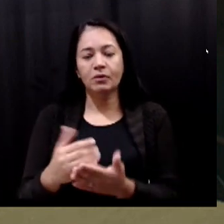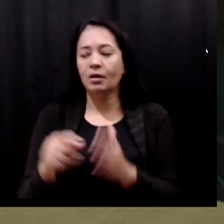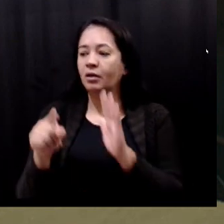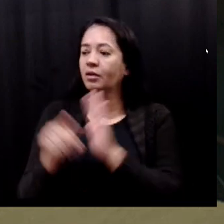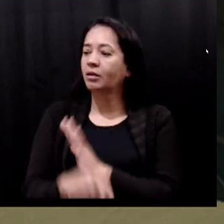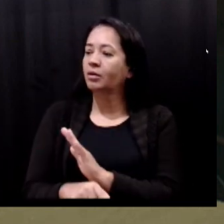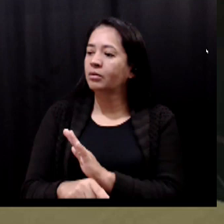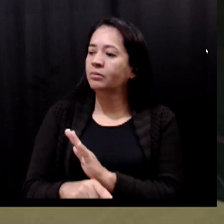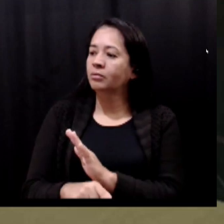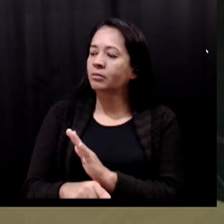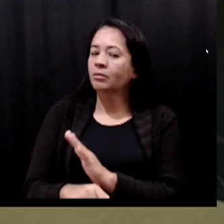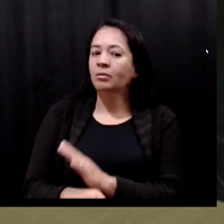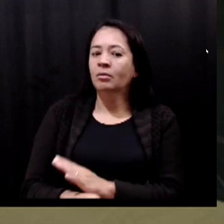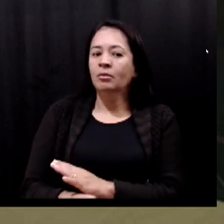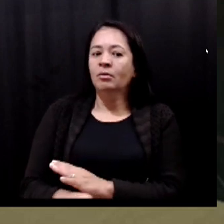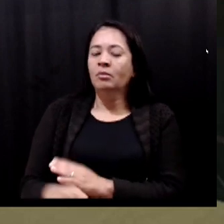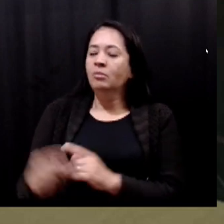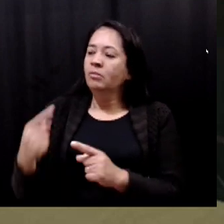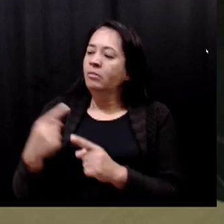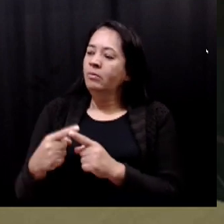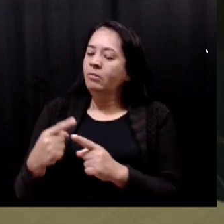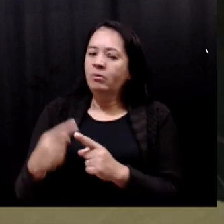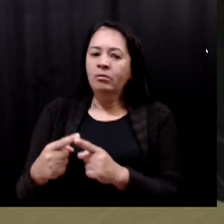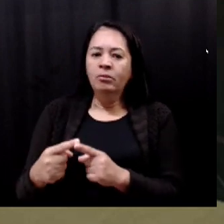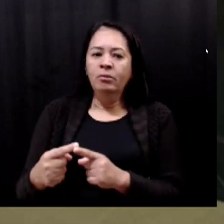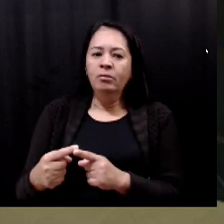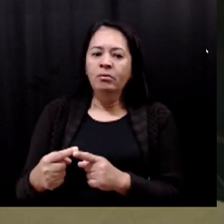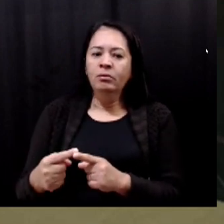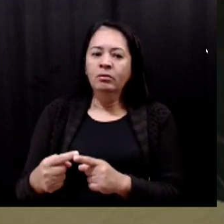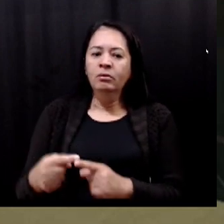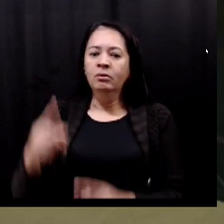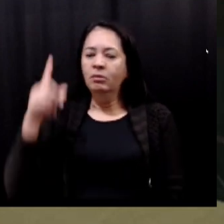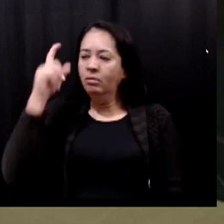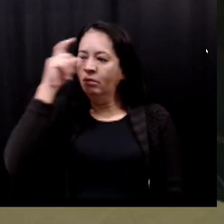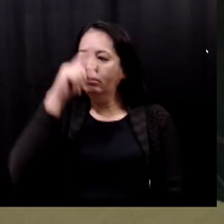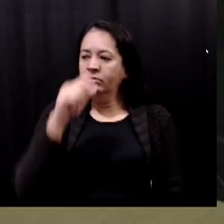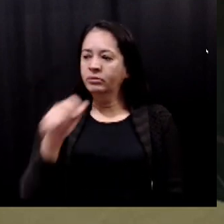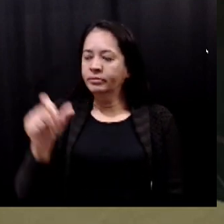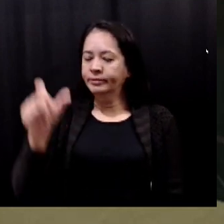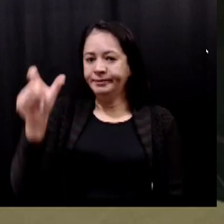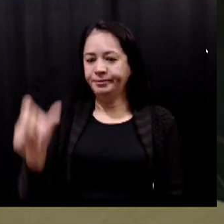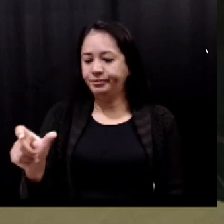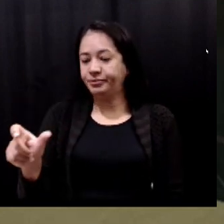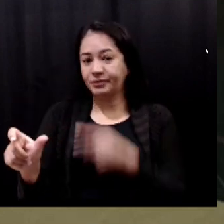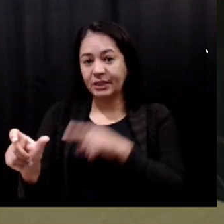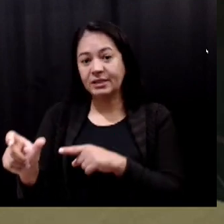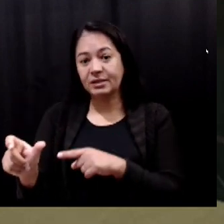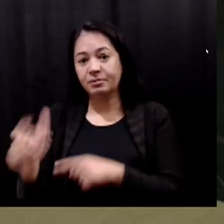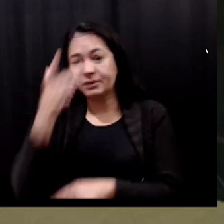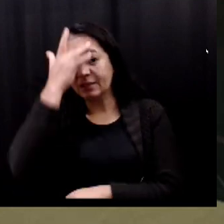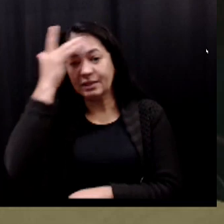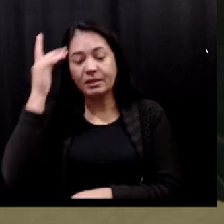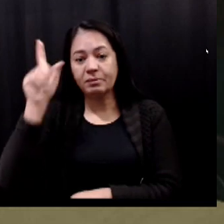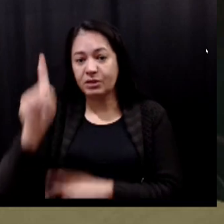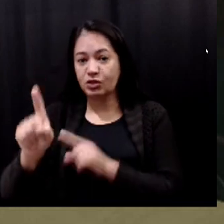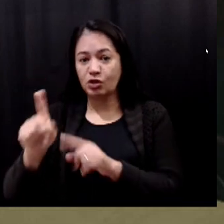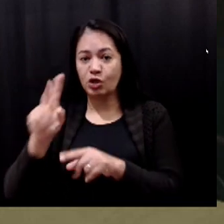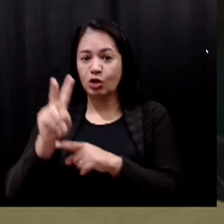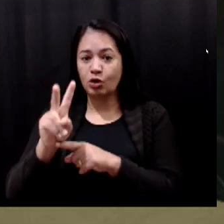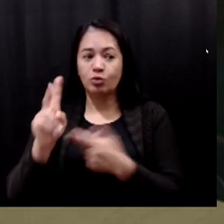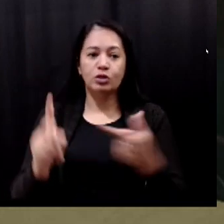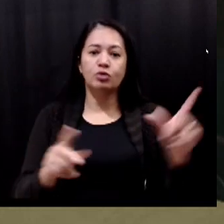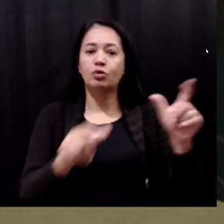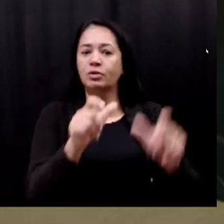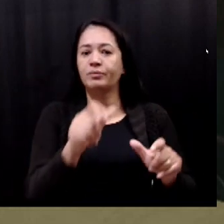por que ainda é tão raro se preocupar com quem cuida. Parece que toda a atenção vai para quem